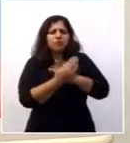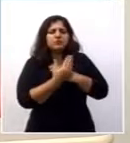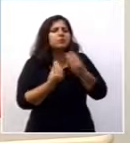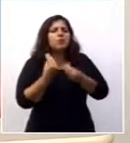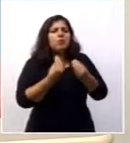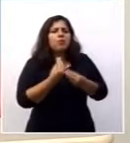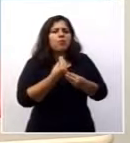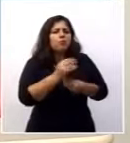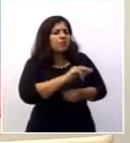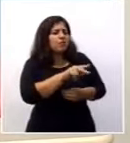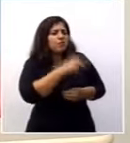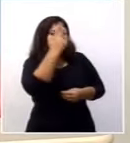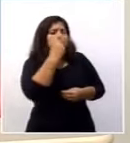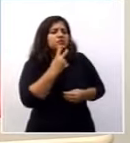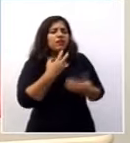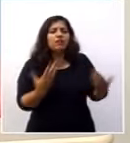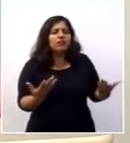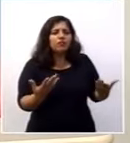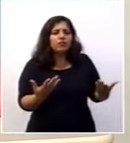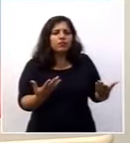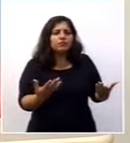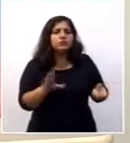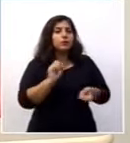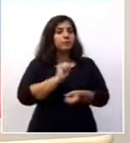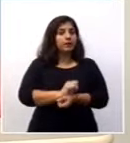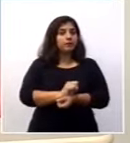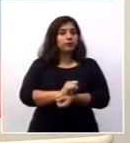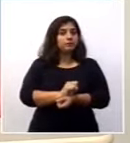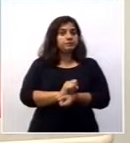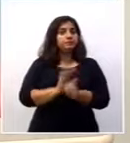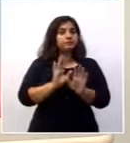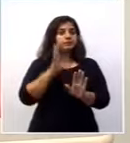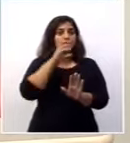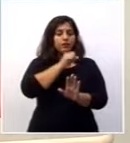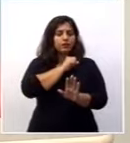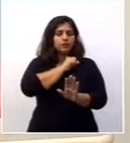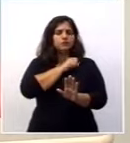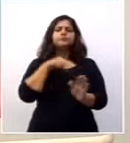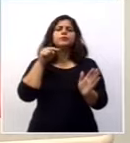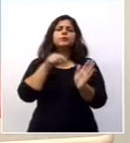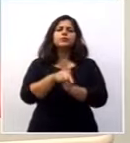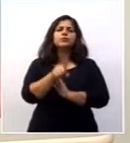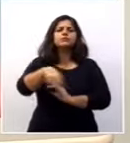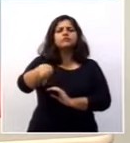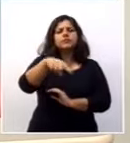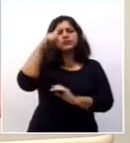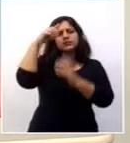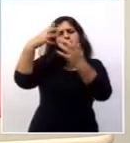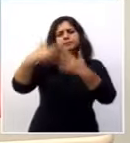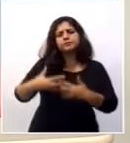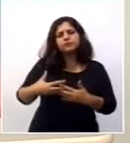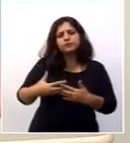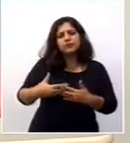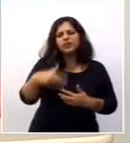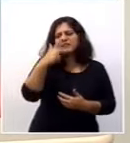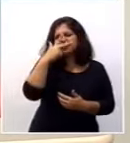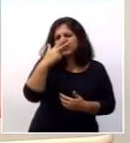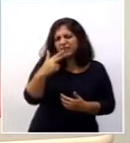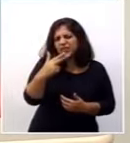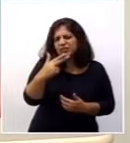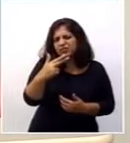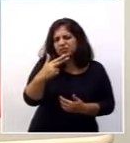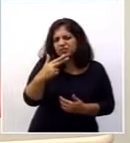tem? Agora nós vamos fazer uma pausa bem rápida. Eu pergunto para vocês. Será que